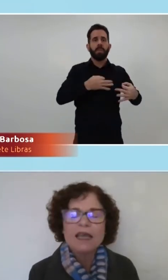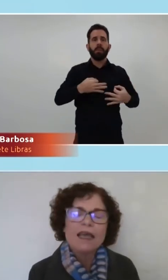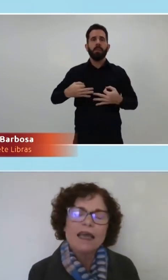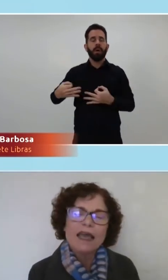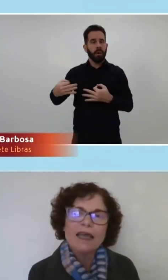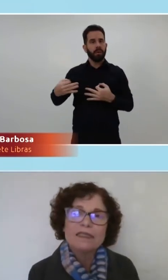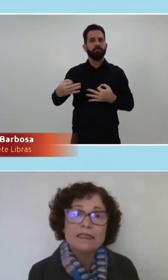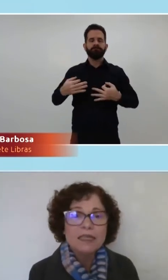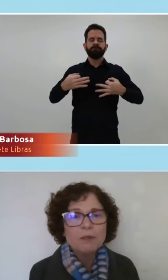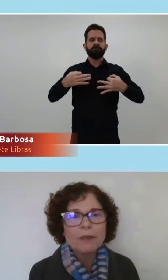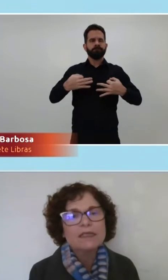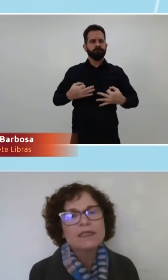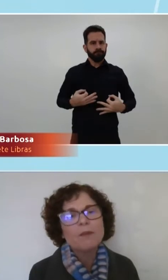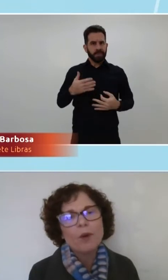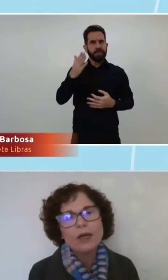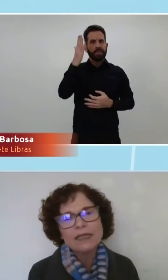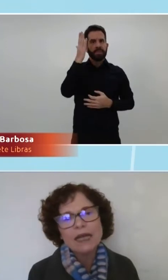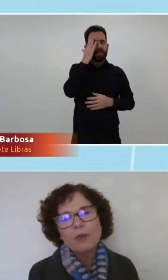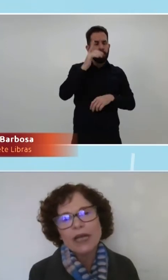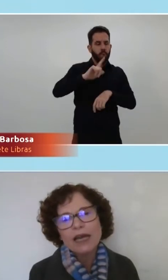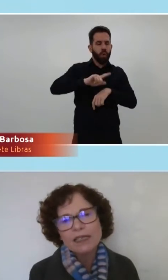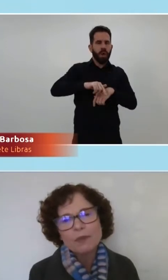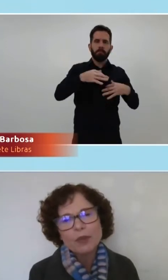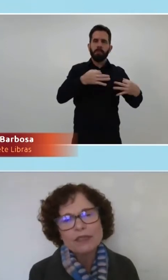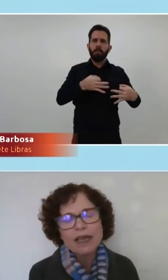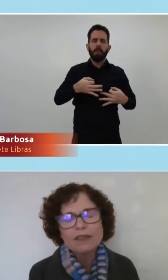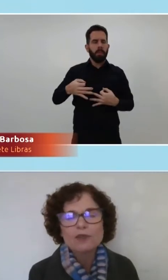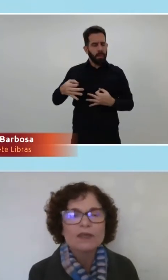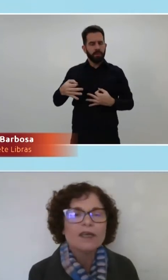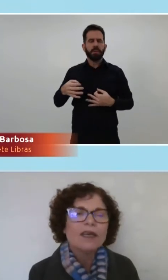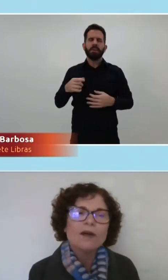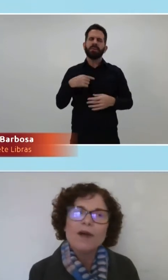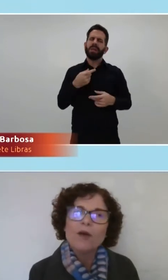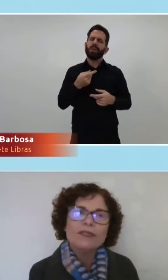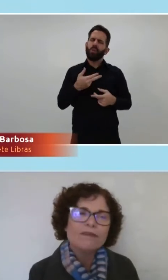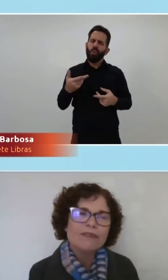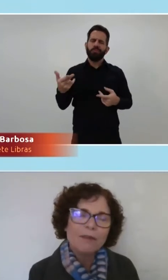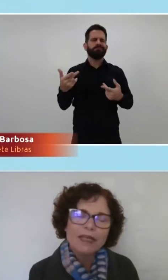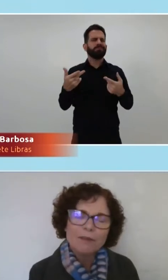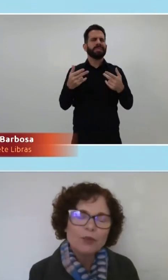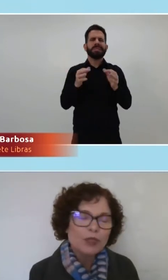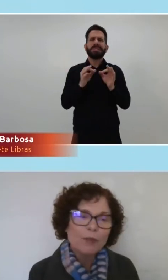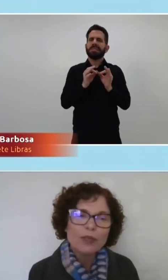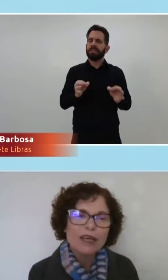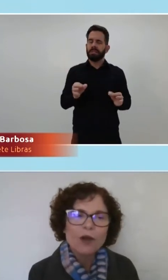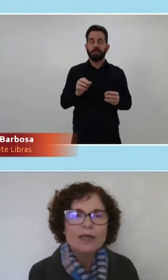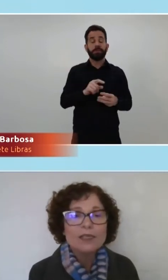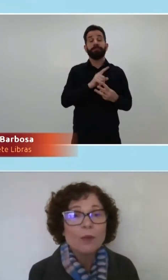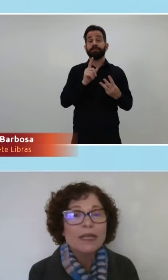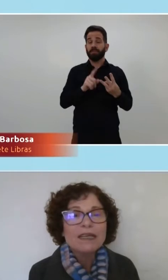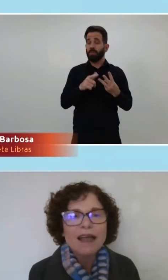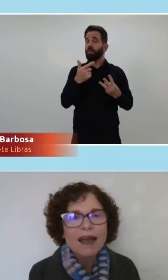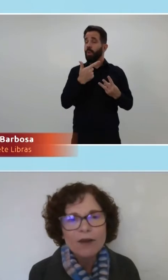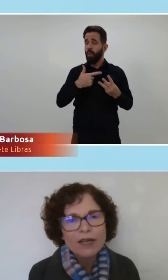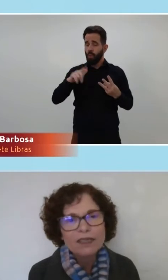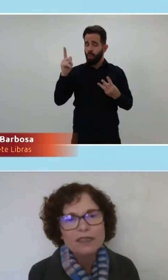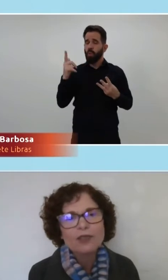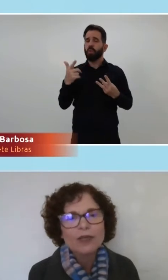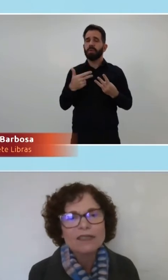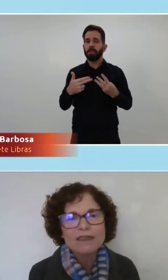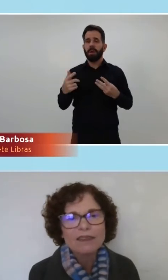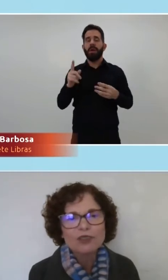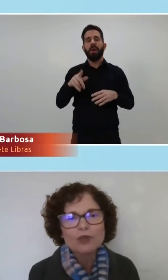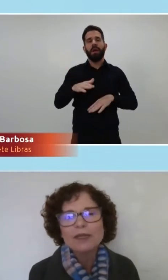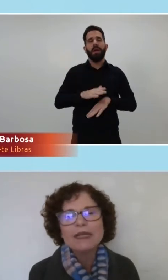coisas simples que podem apoiar nesse processo. Uma outra ferramenta muito poderosa é o brincar com a criança